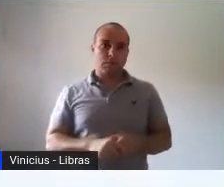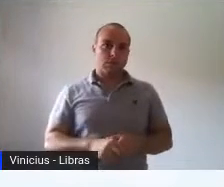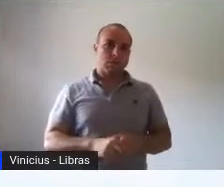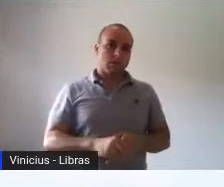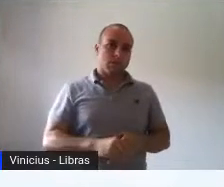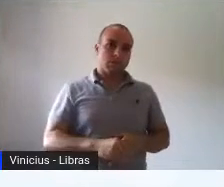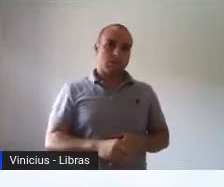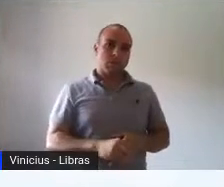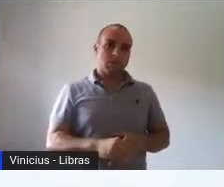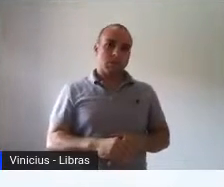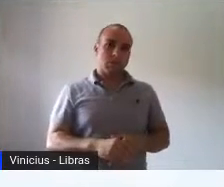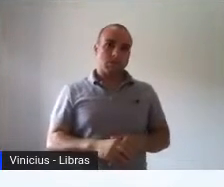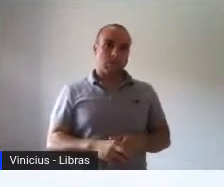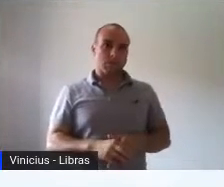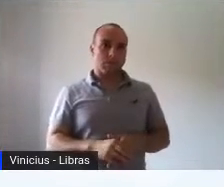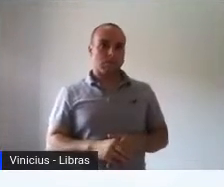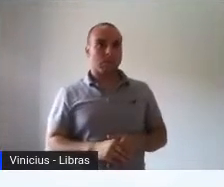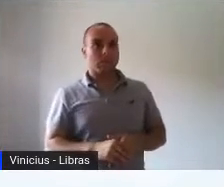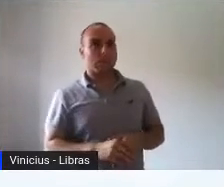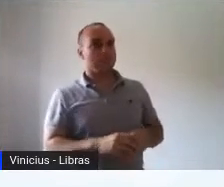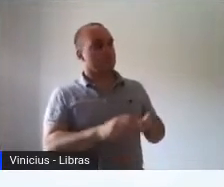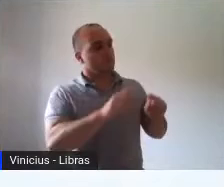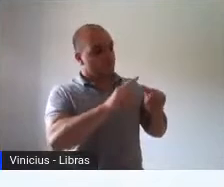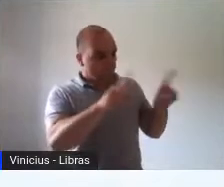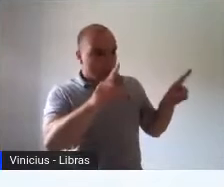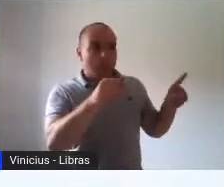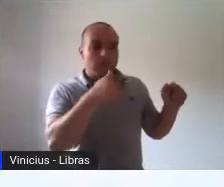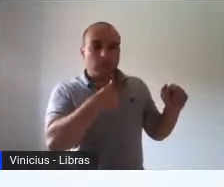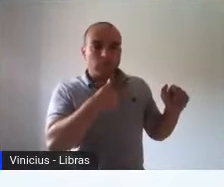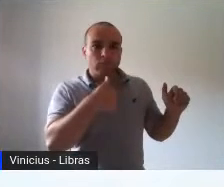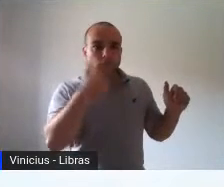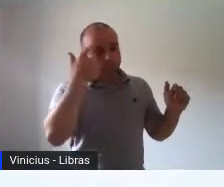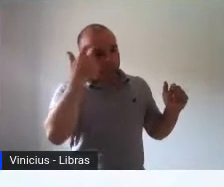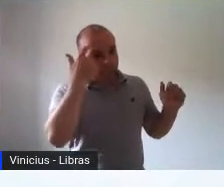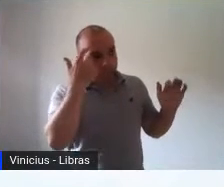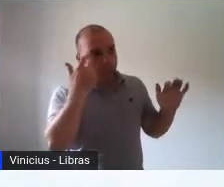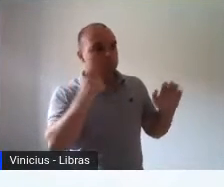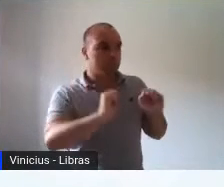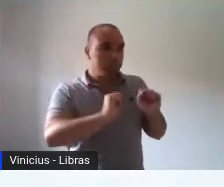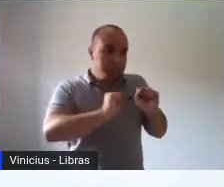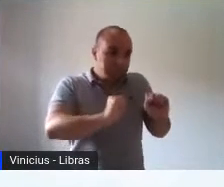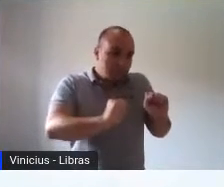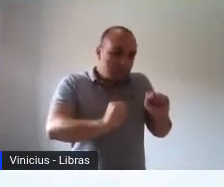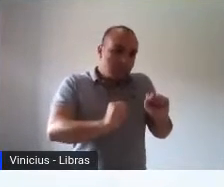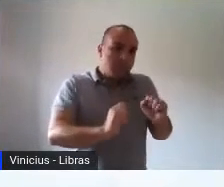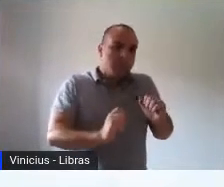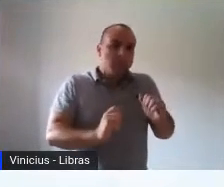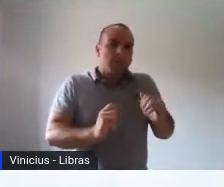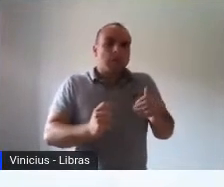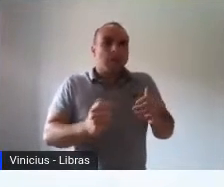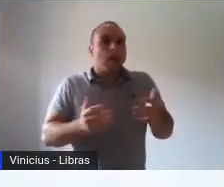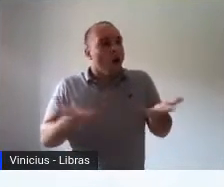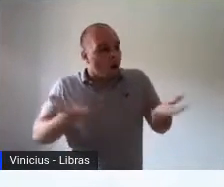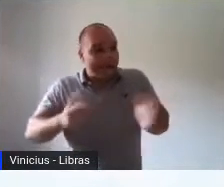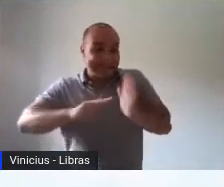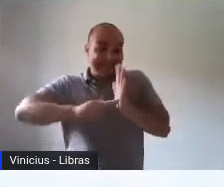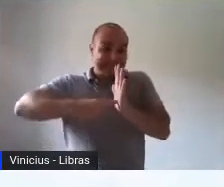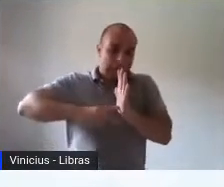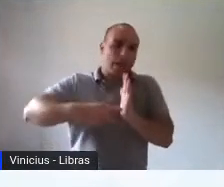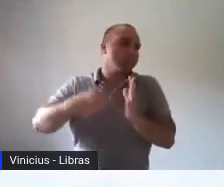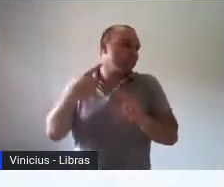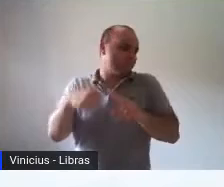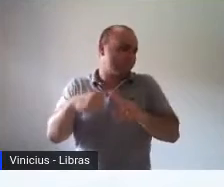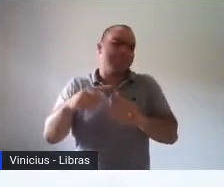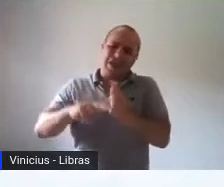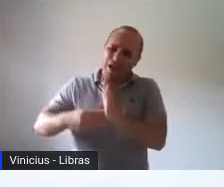brasileiro ter um pouquinho, uma primeira trégua nesse ano, eu acredito que ele possa entrar nessa negociação, nessa